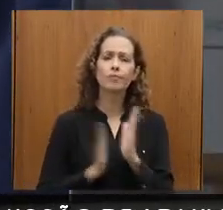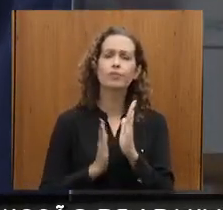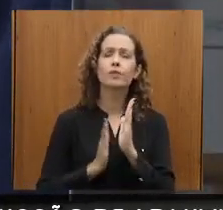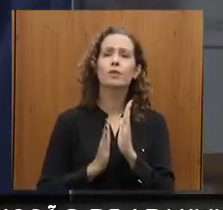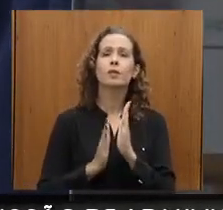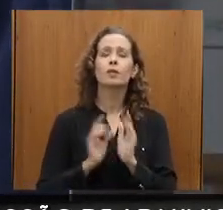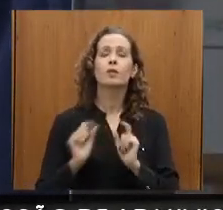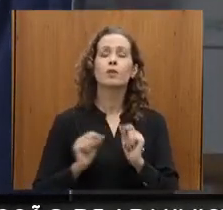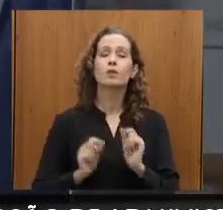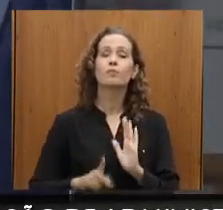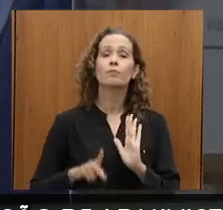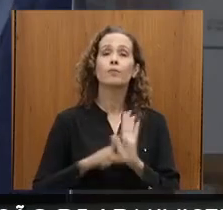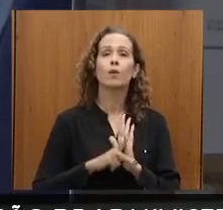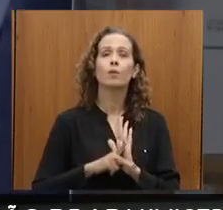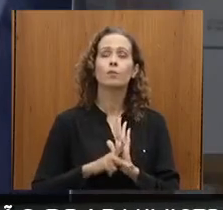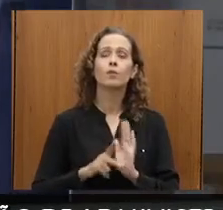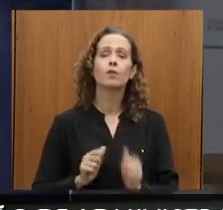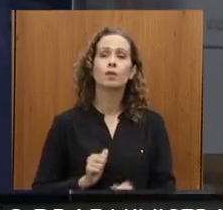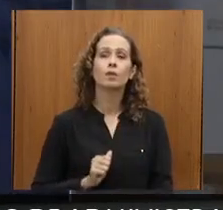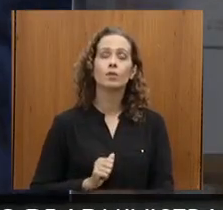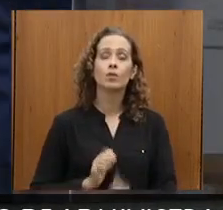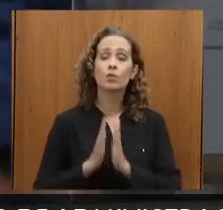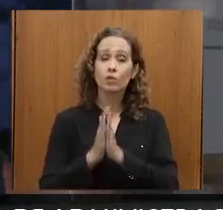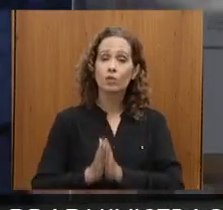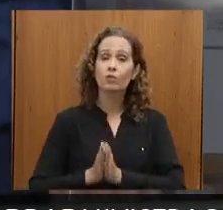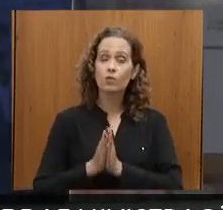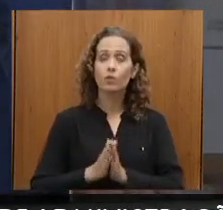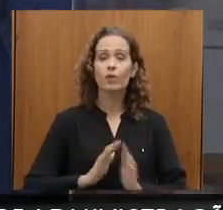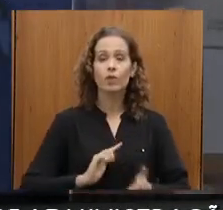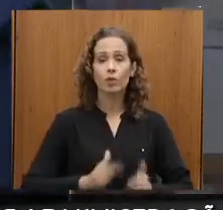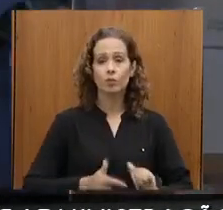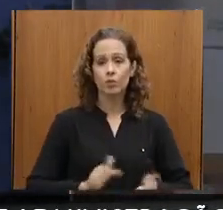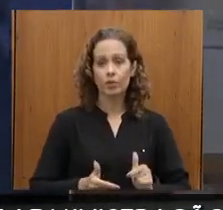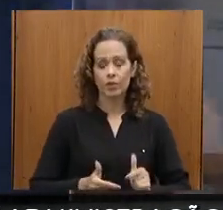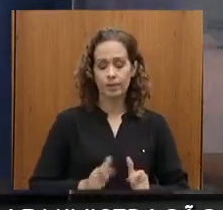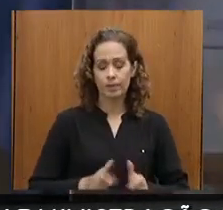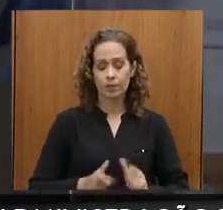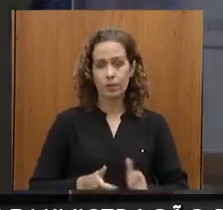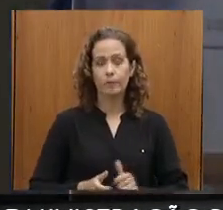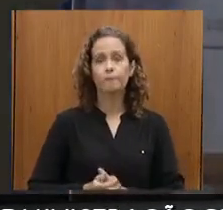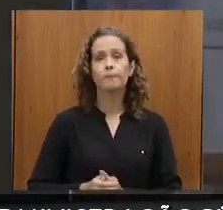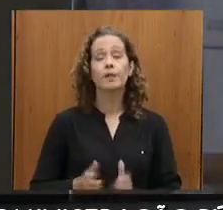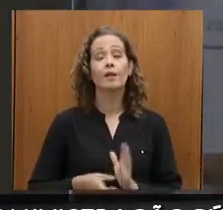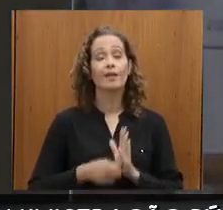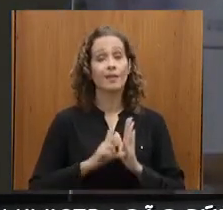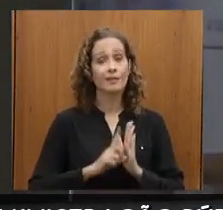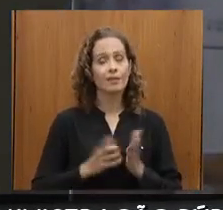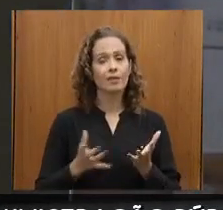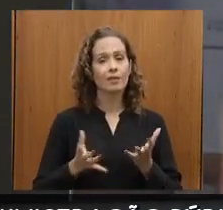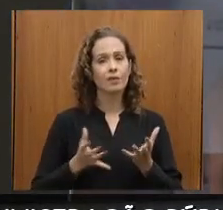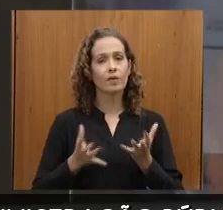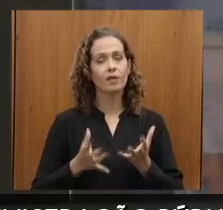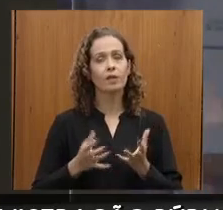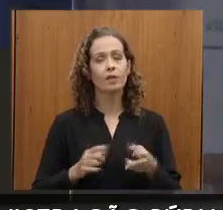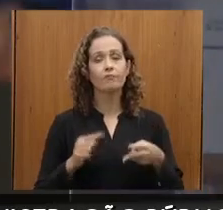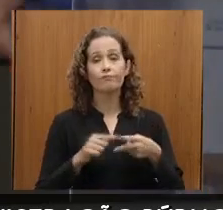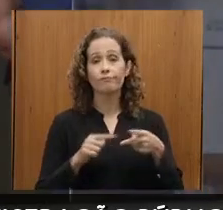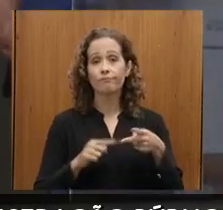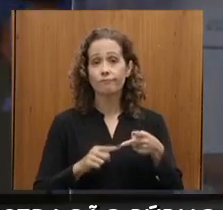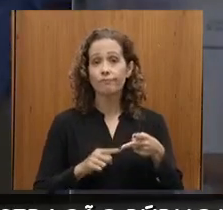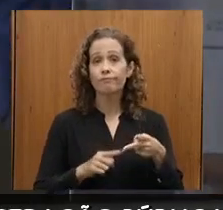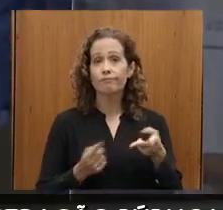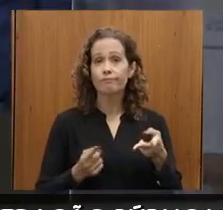questão específica, tópica lá do Jequichão e do Mucuri. Mas, antes, eu queria aqui fazer duas observações,